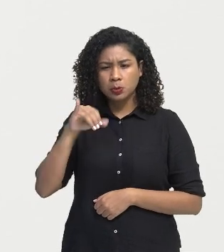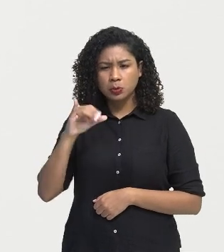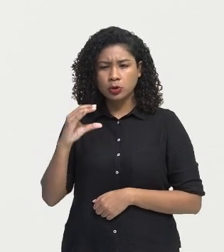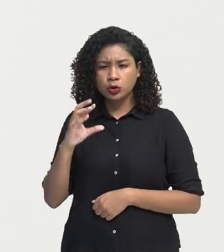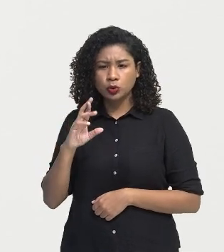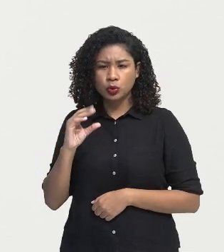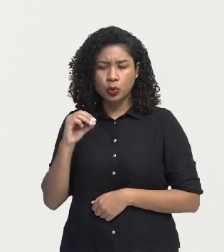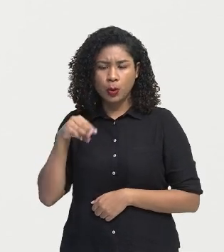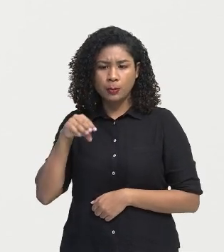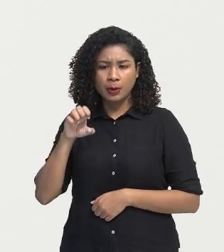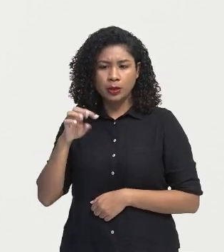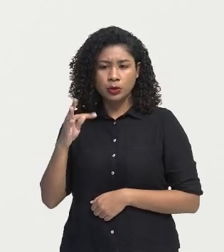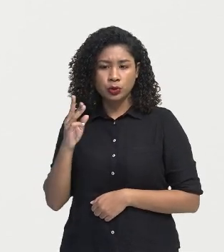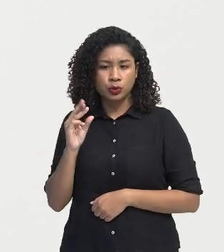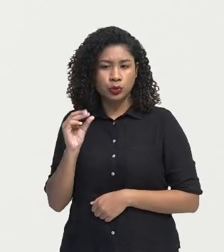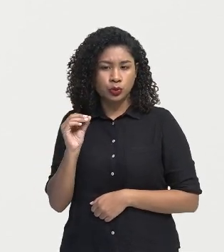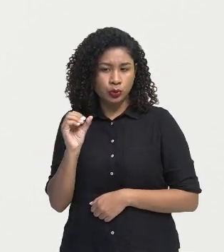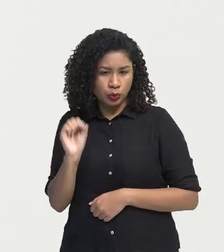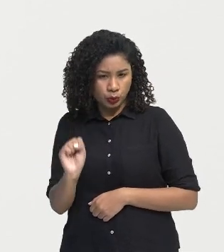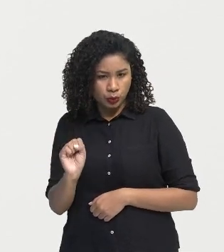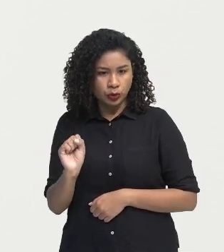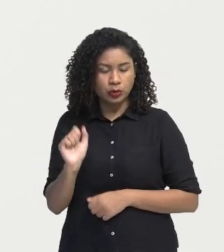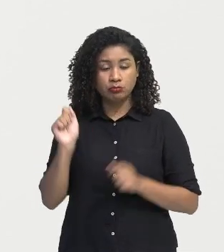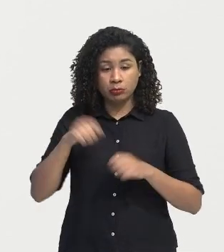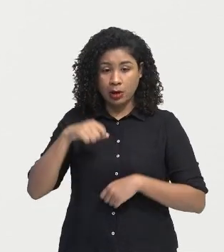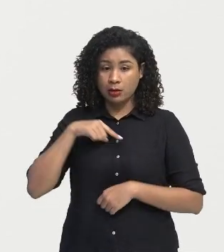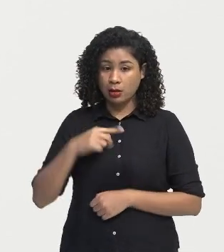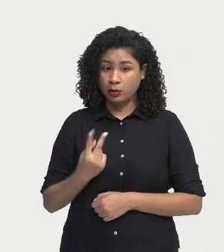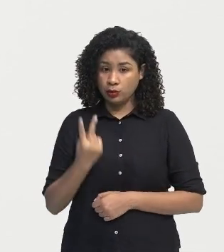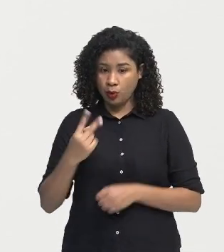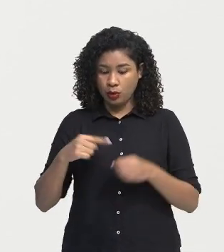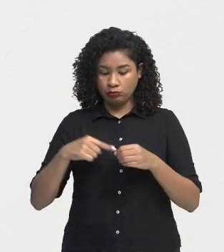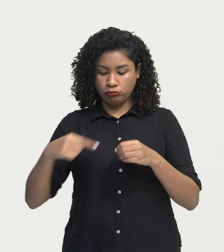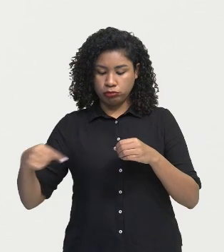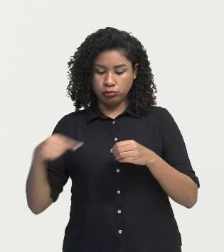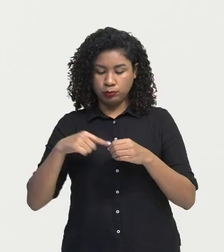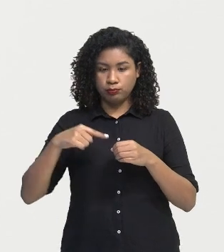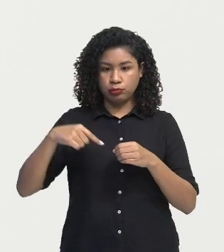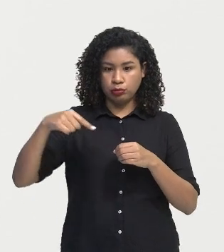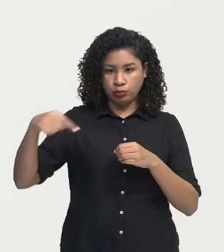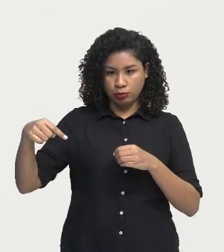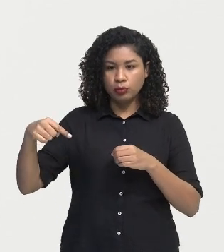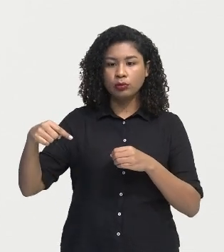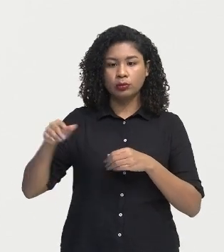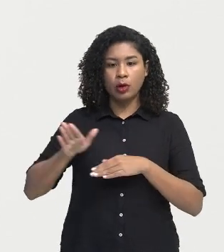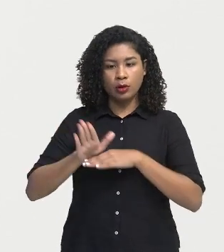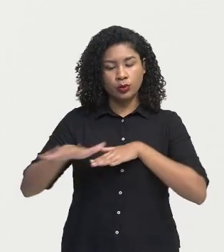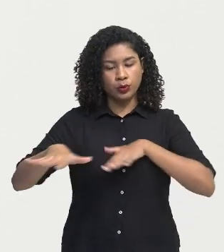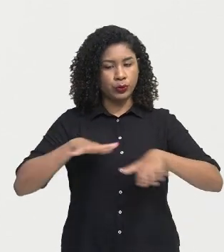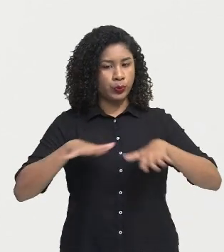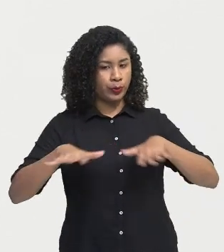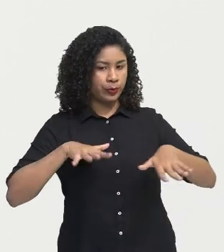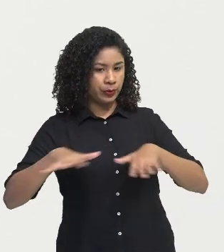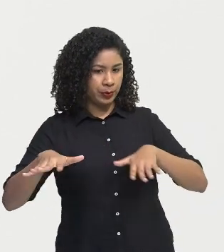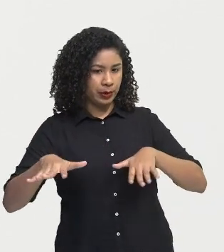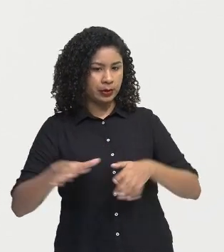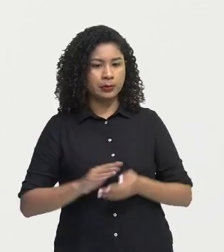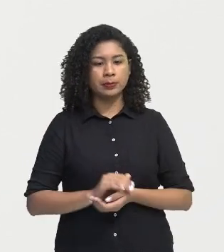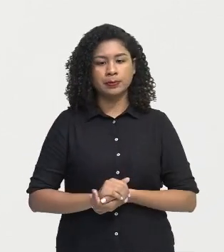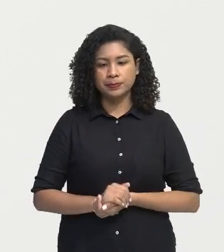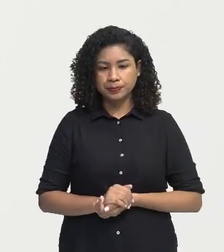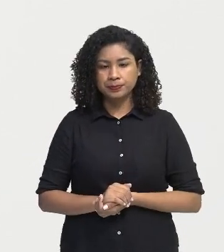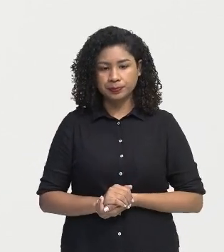de diâmetro, que nada com dois flagelos. Olha só, né? Auxiliando ali na movimentação.